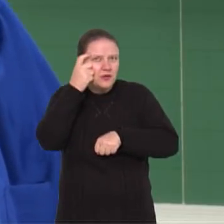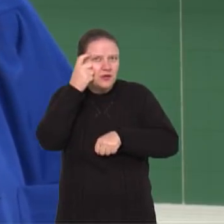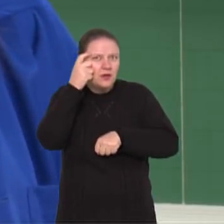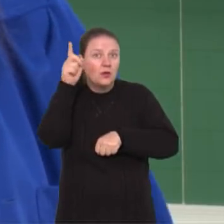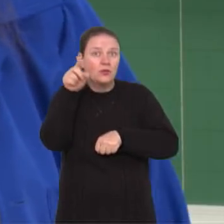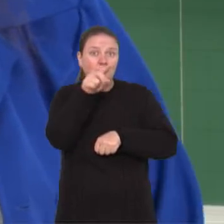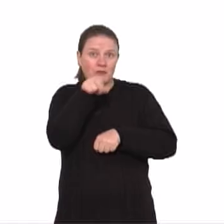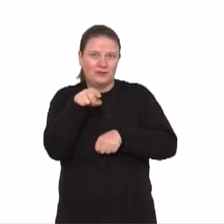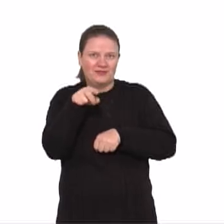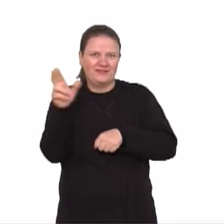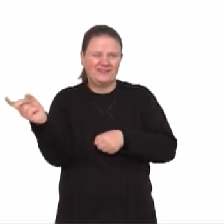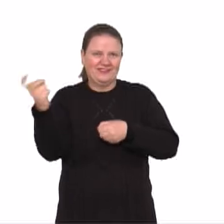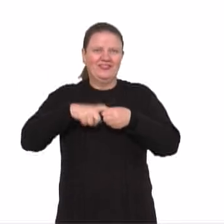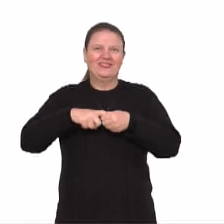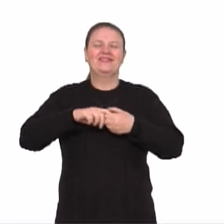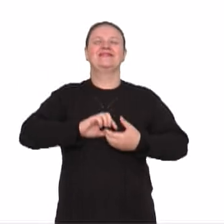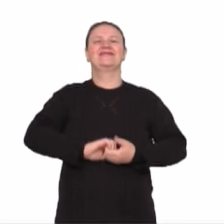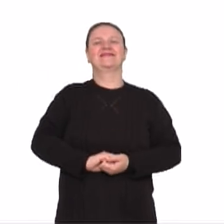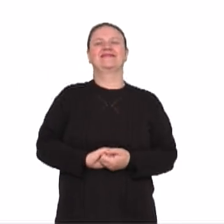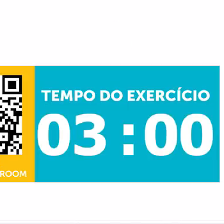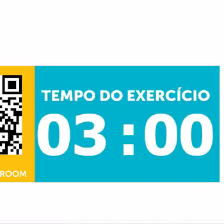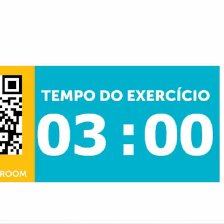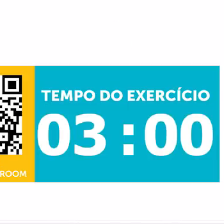um X, vamos lá.